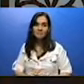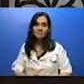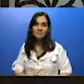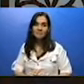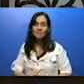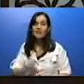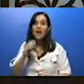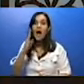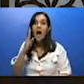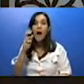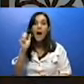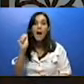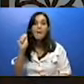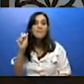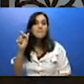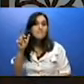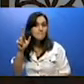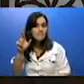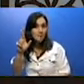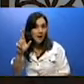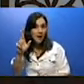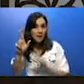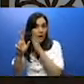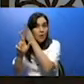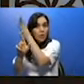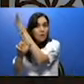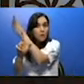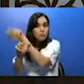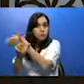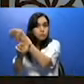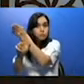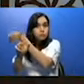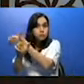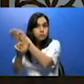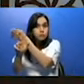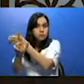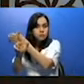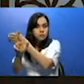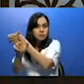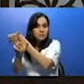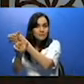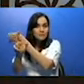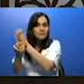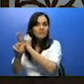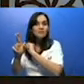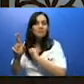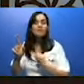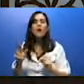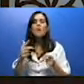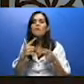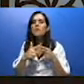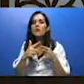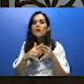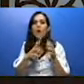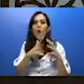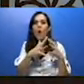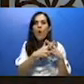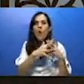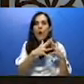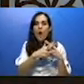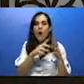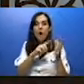ó bar o b o aio r é uma consoante vogal consoante